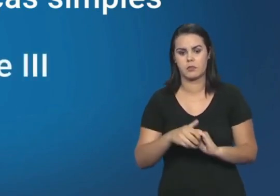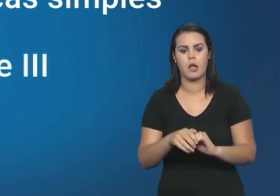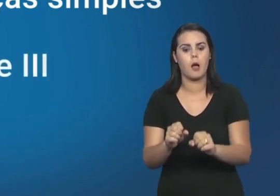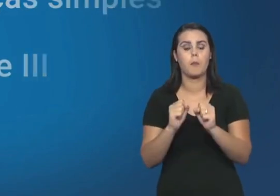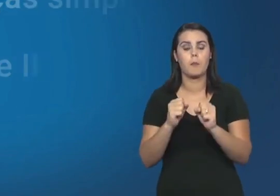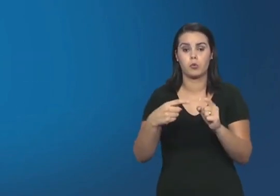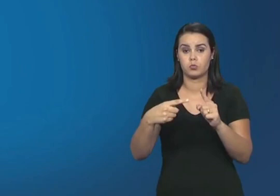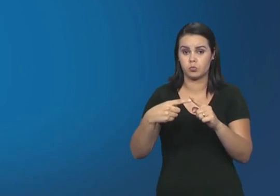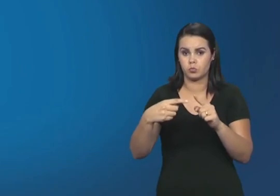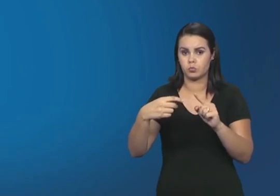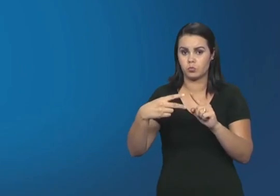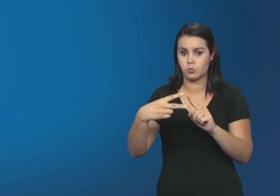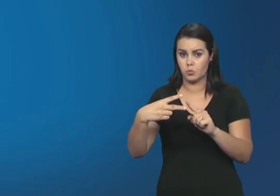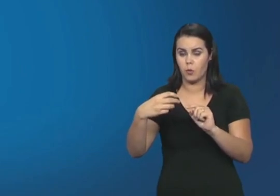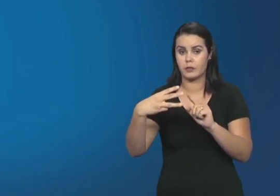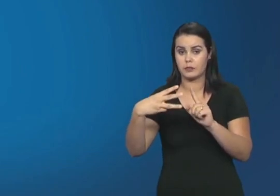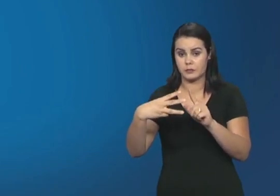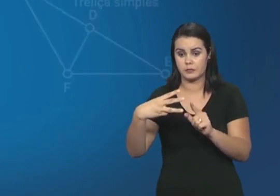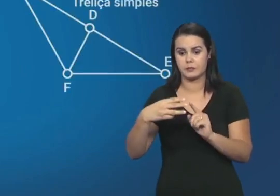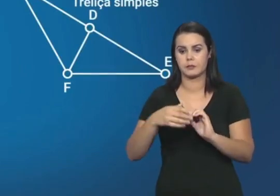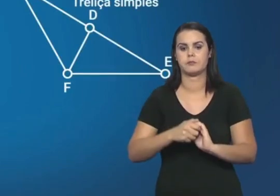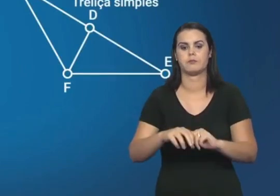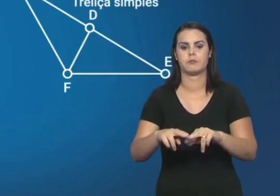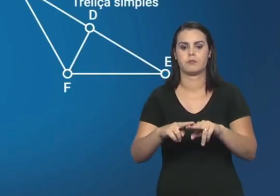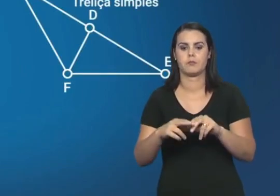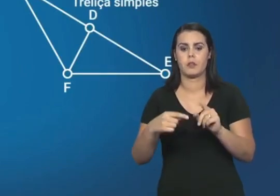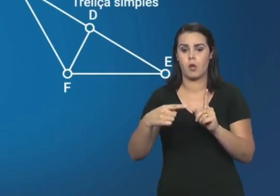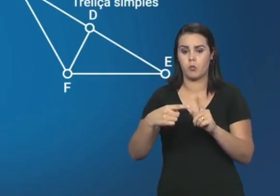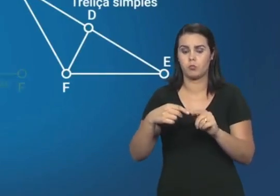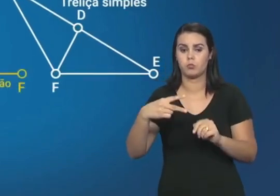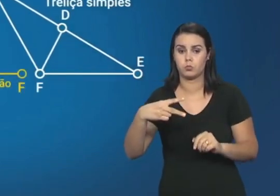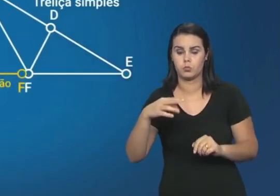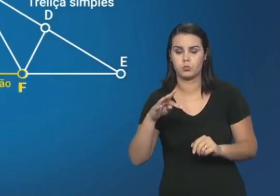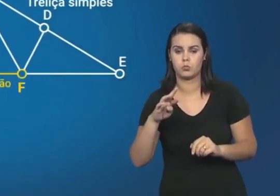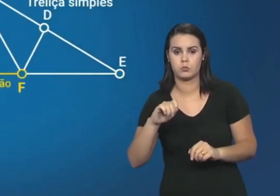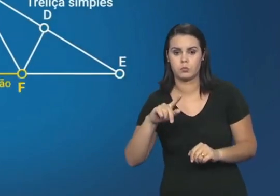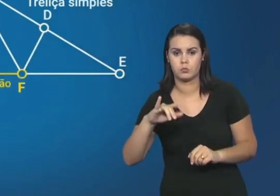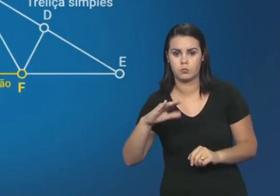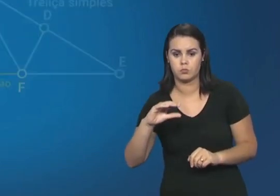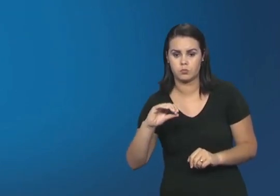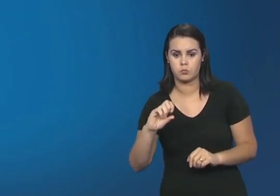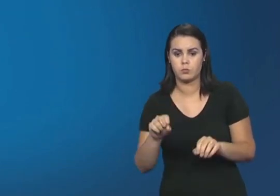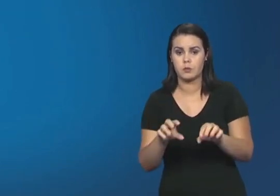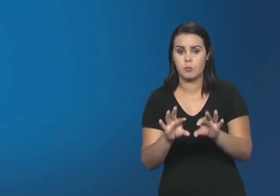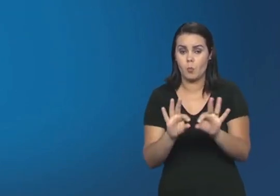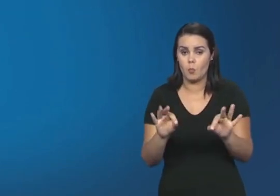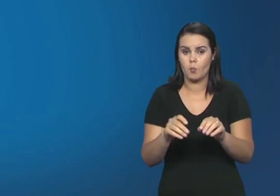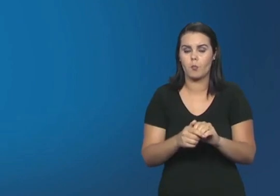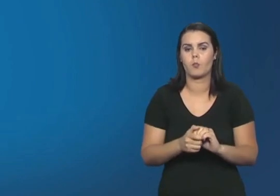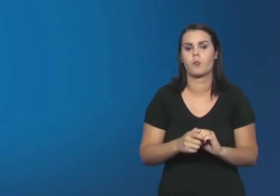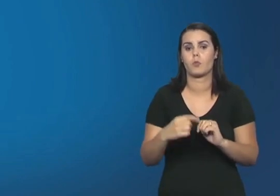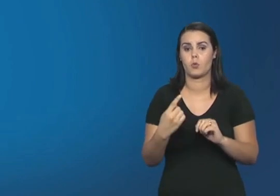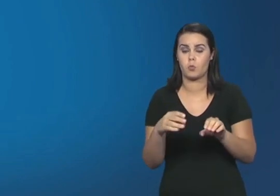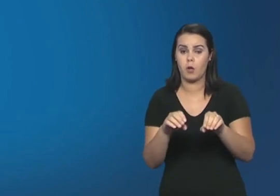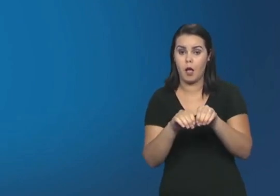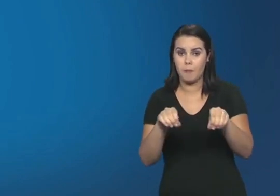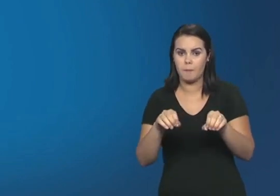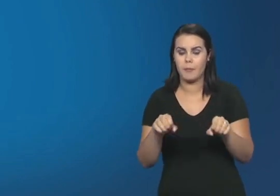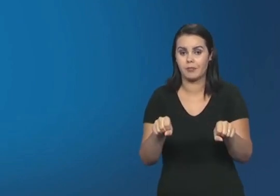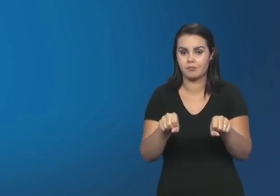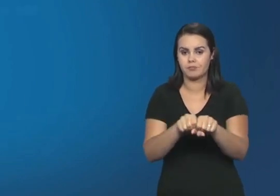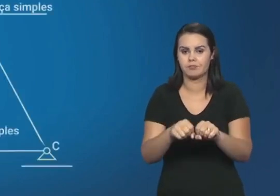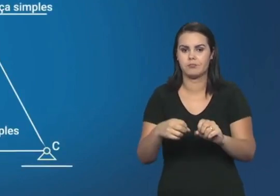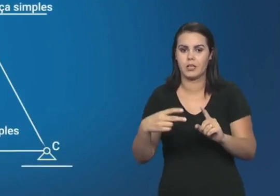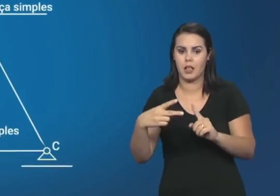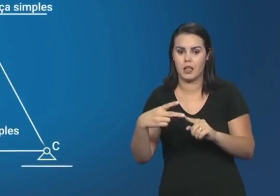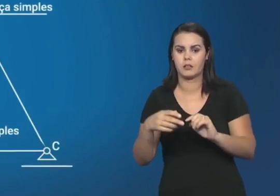2 e 3. As do tipo 1 são formadas por duas treliças simples e uma barra de ligação. Já as treliças do tipo 2 são